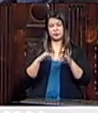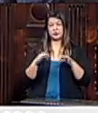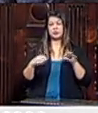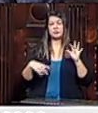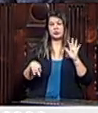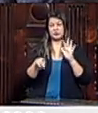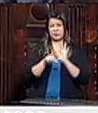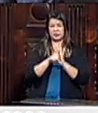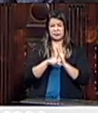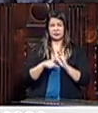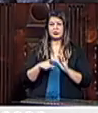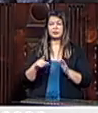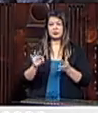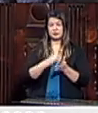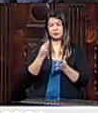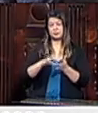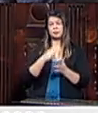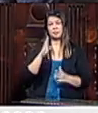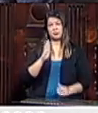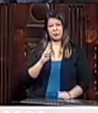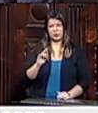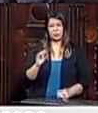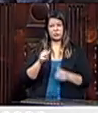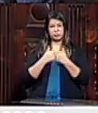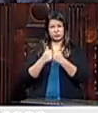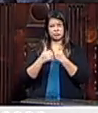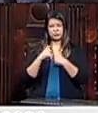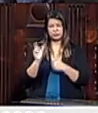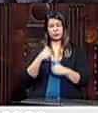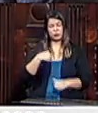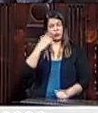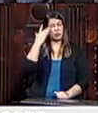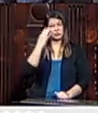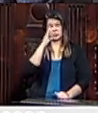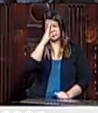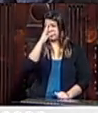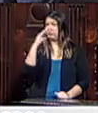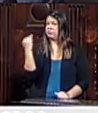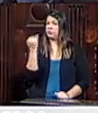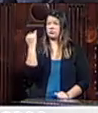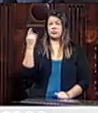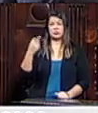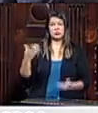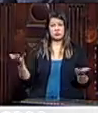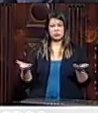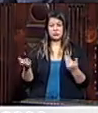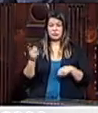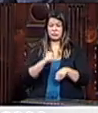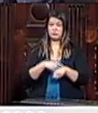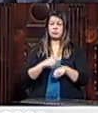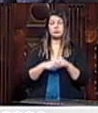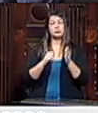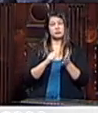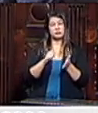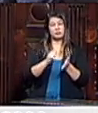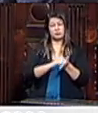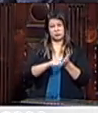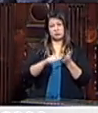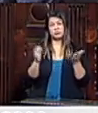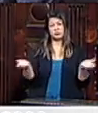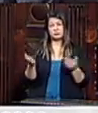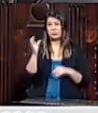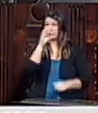o prazo de recadastramento do bilhete único, que eu acho fundamental nesse momento, e solicitar que seja colocado em pauta o mais rápido